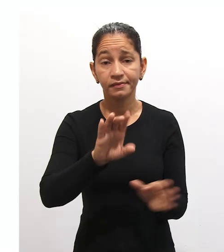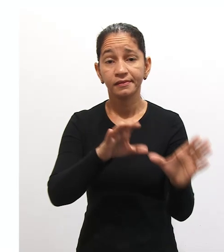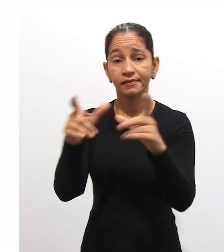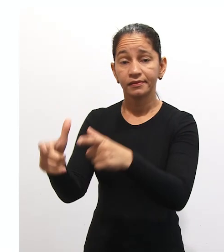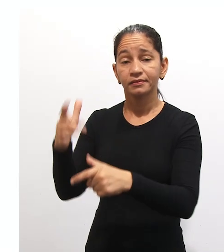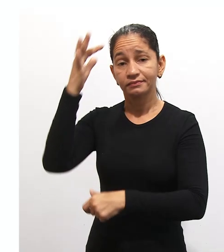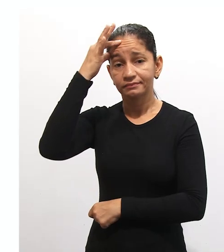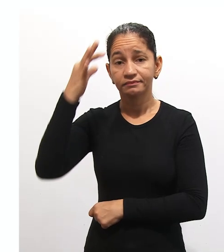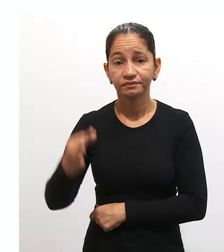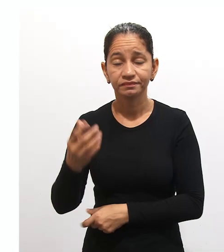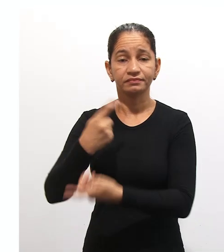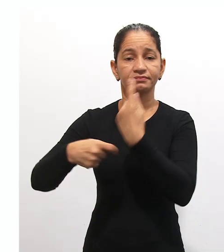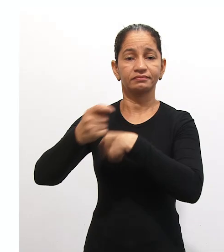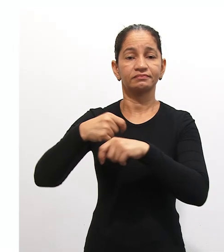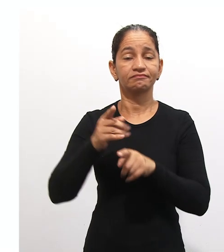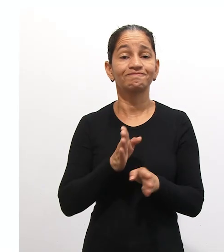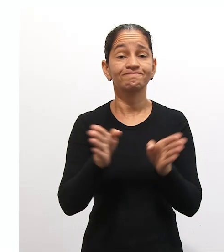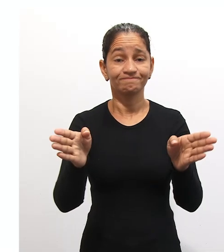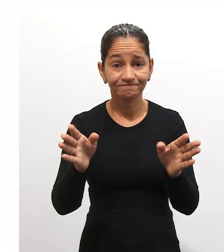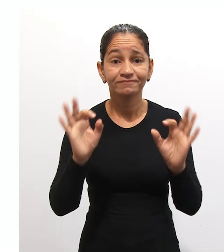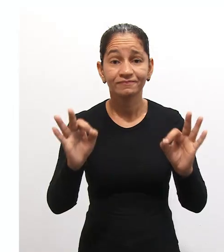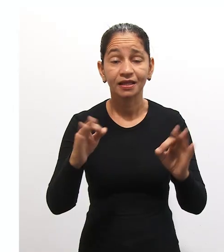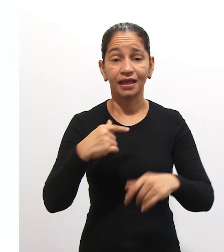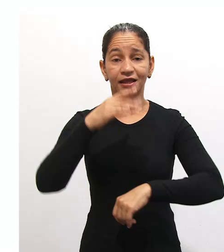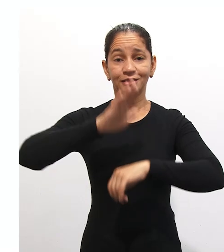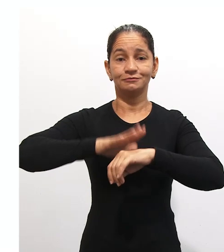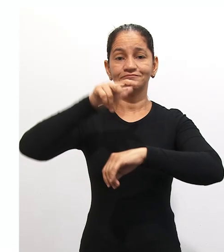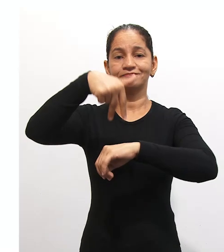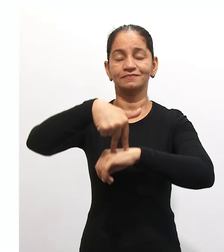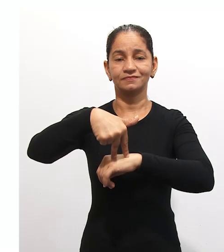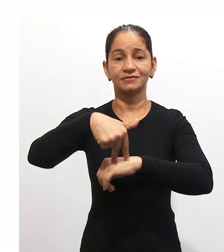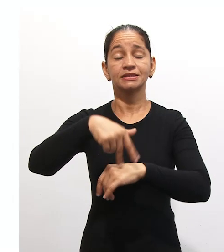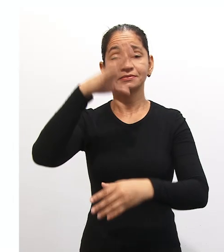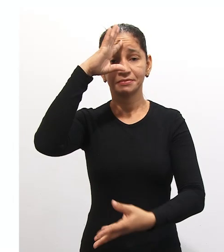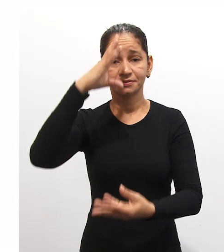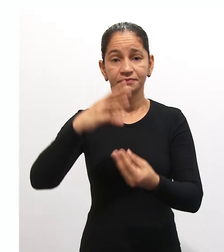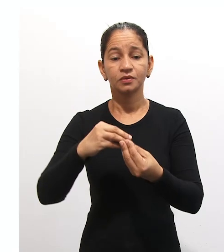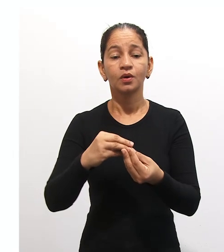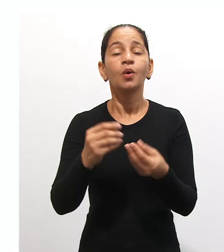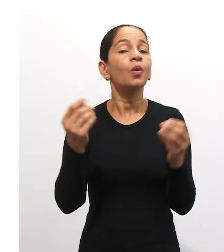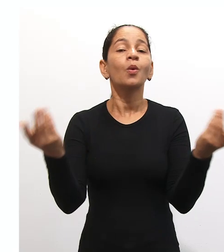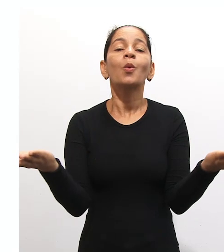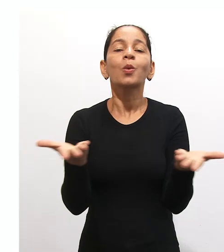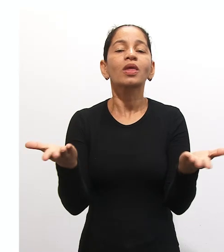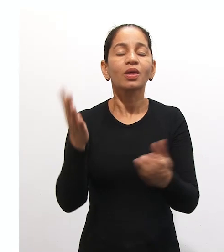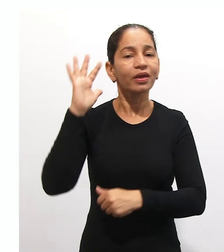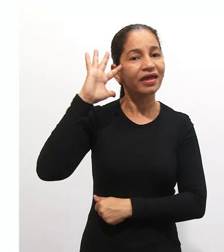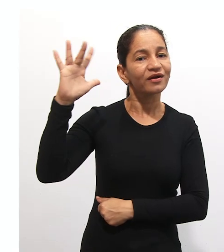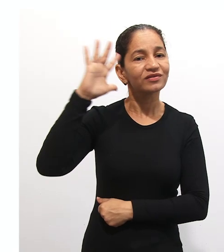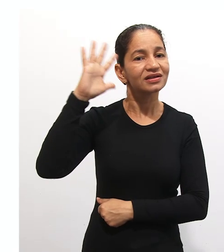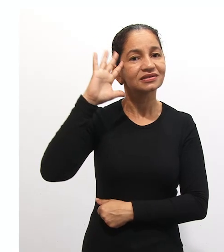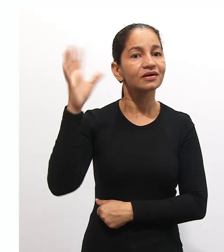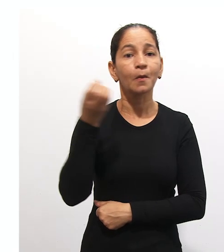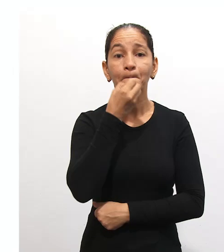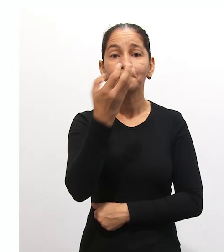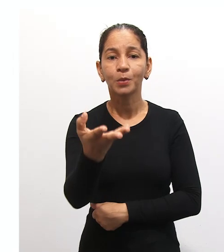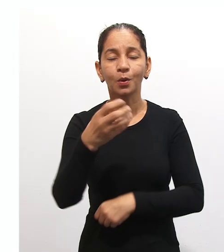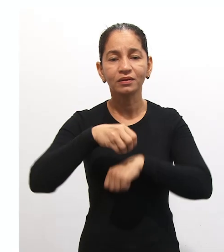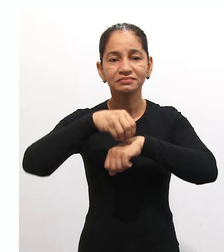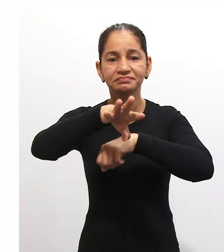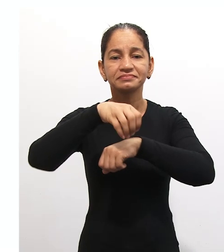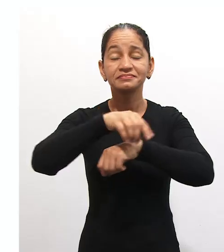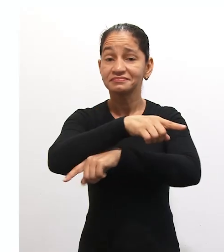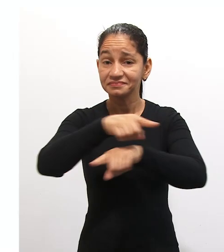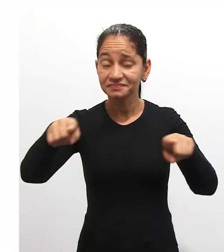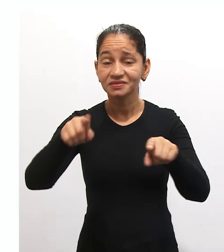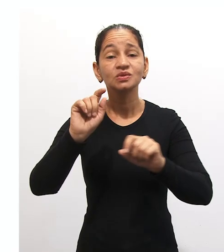e decisões estratégicas. E para encerrar, nós temos uma reflexão, uma outra reflexão aqui que eu deixo